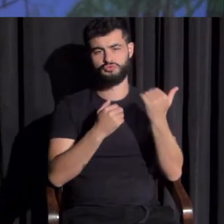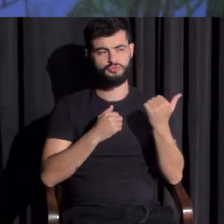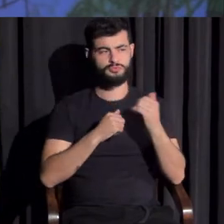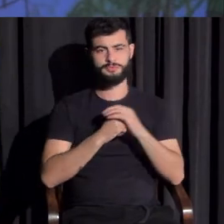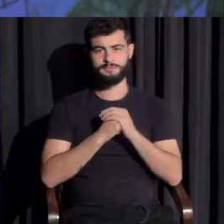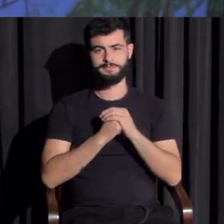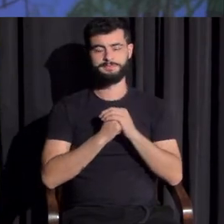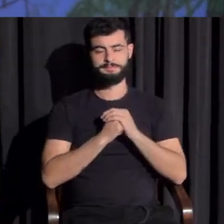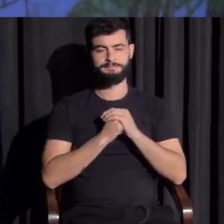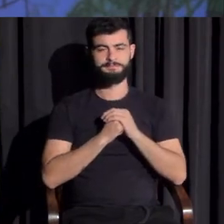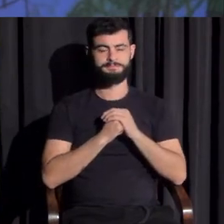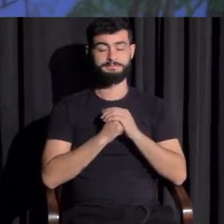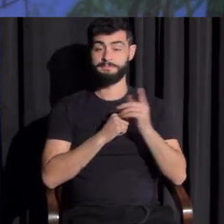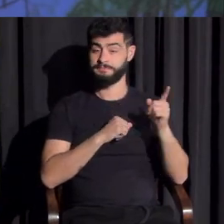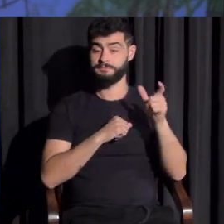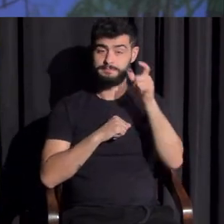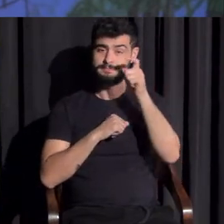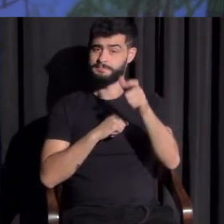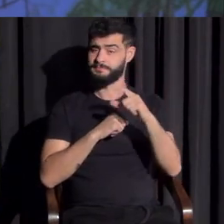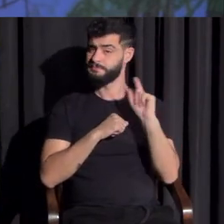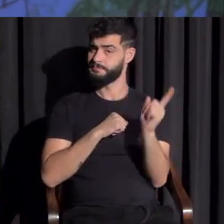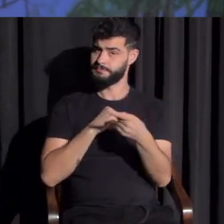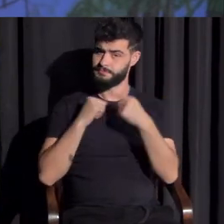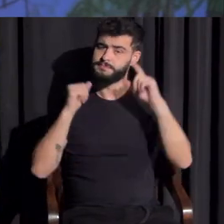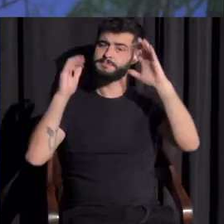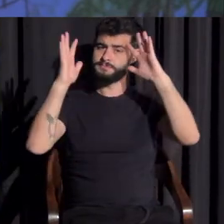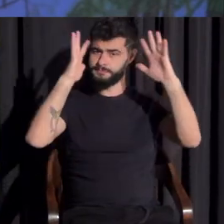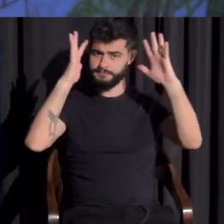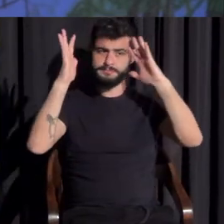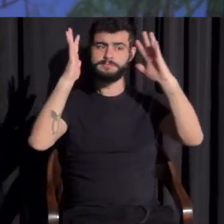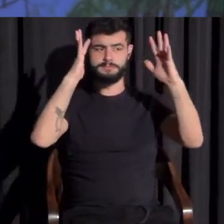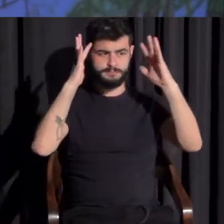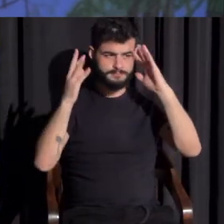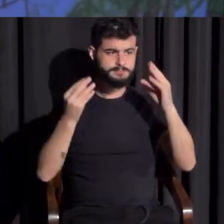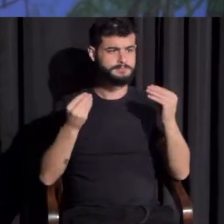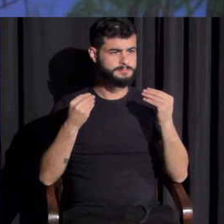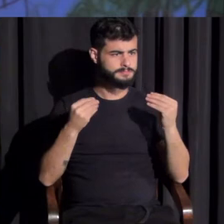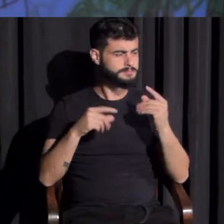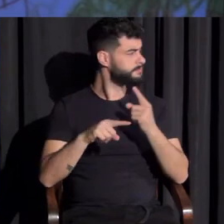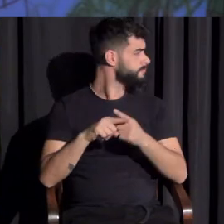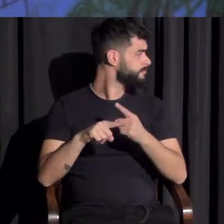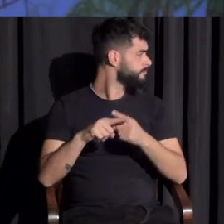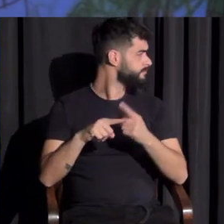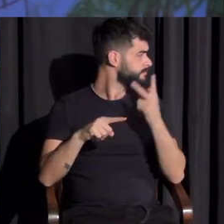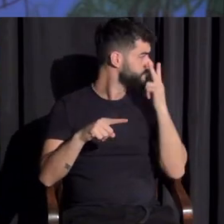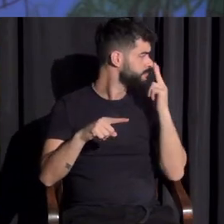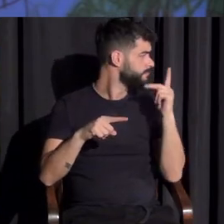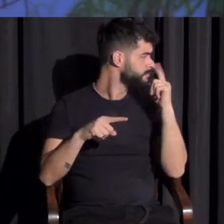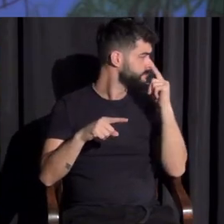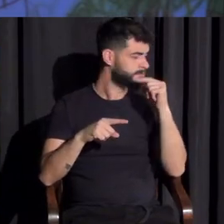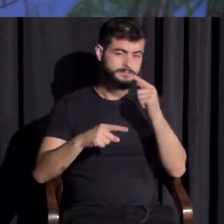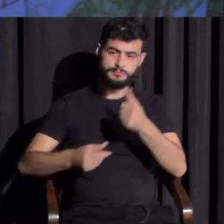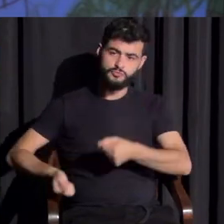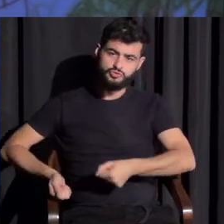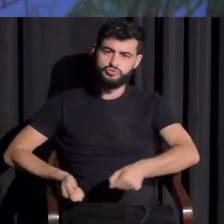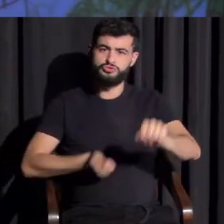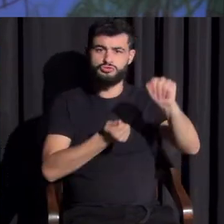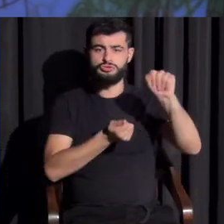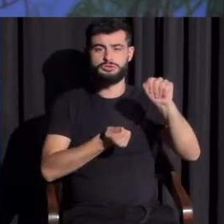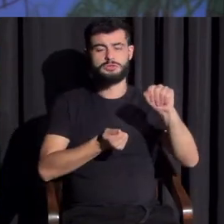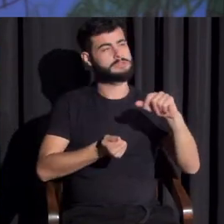Tem algo interessante para a gente pensar nesse movimento, né? Porque alguém que está jogando água, me parece, ali, né? E aí o fogo